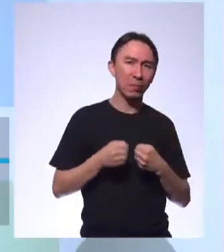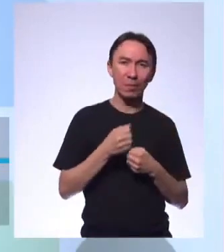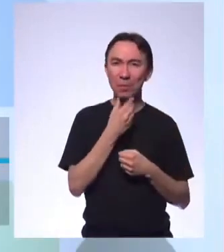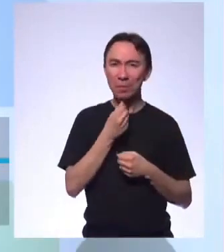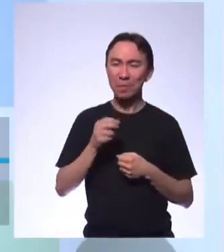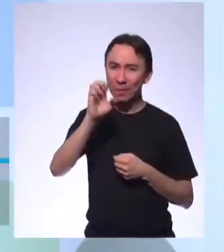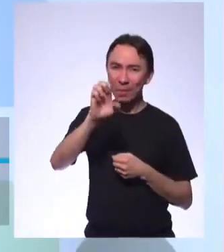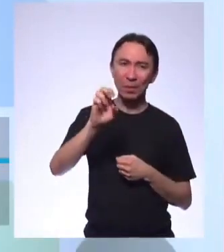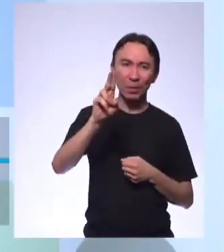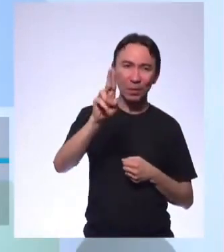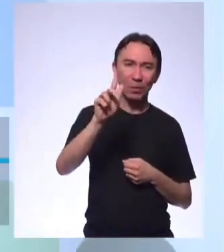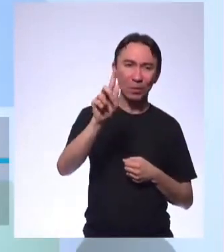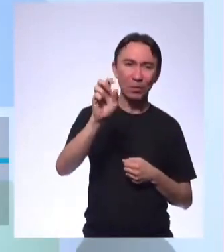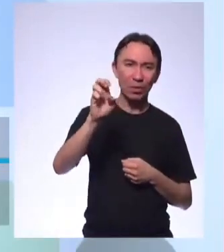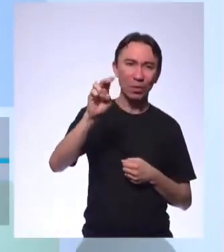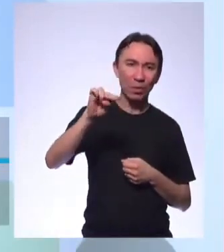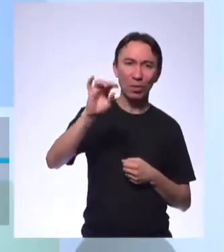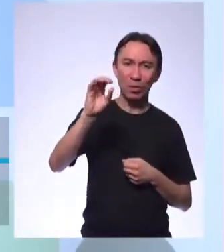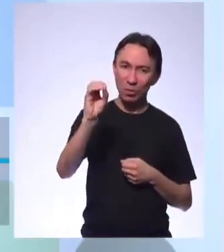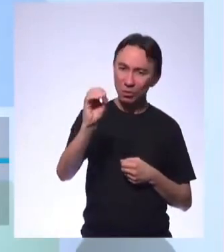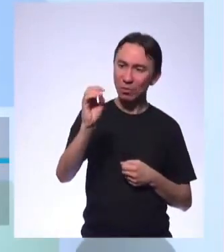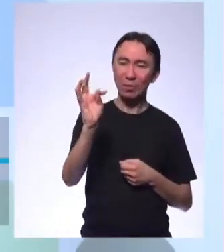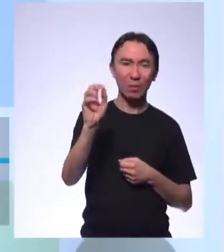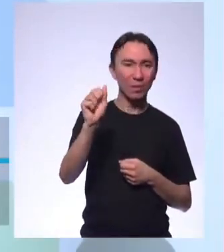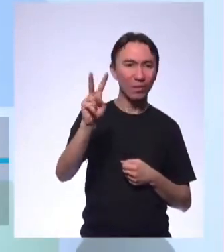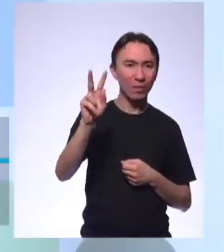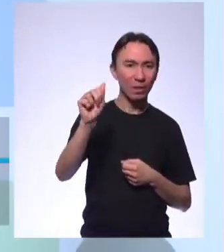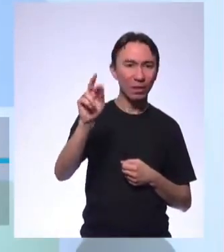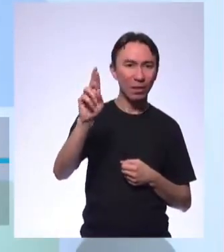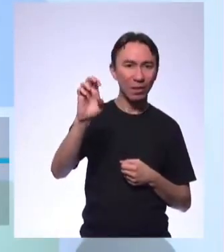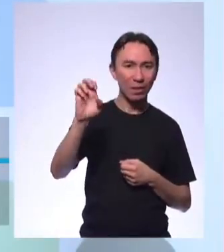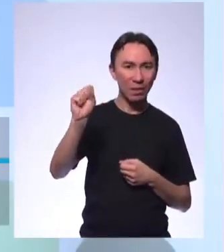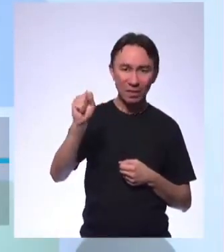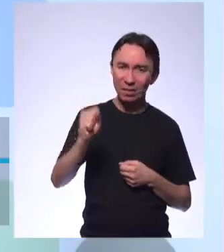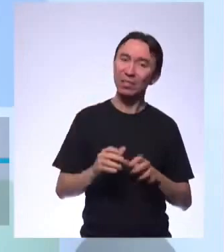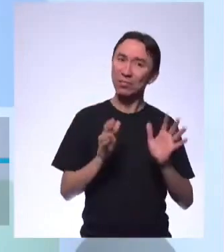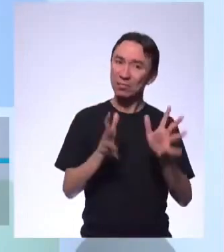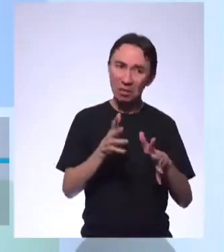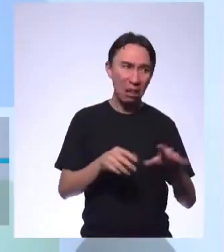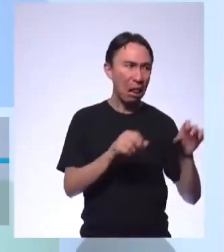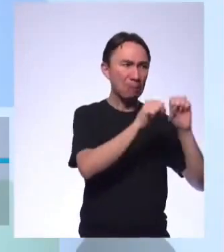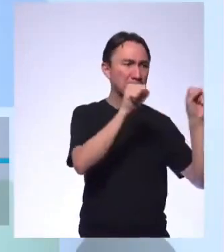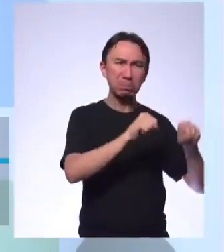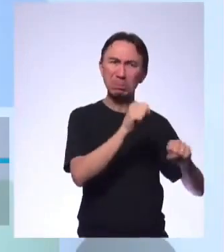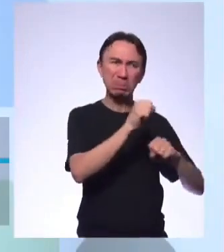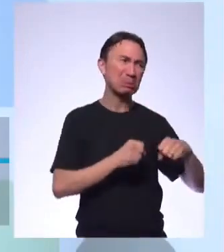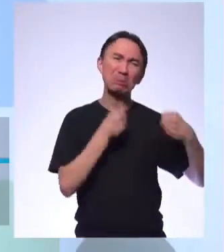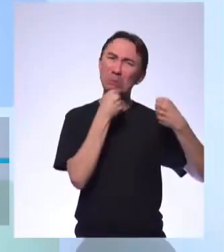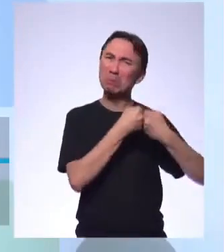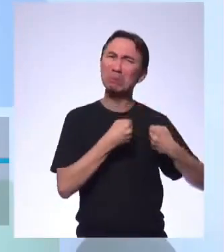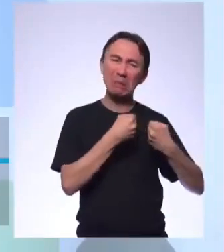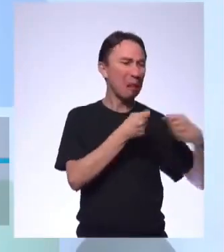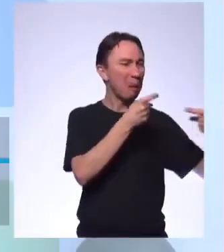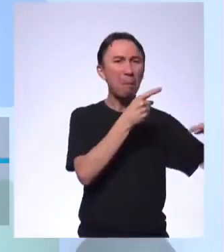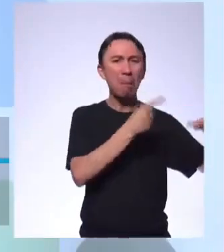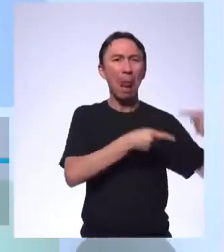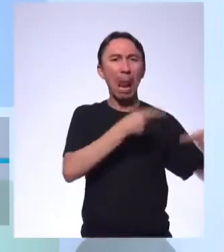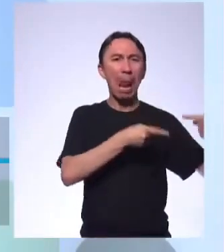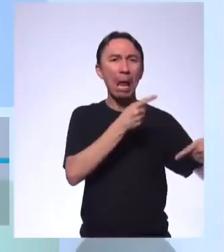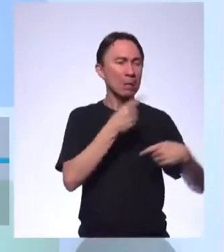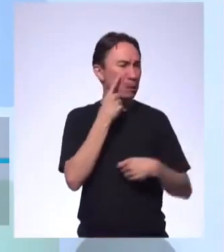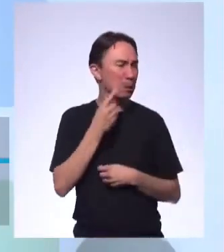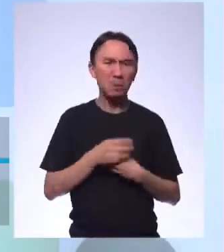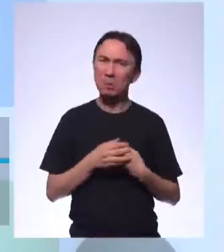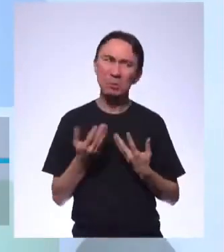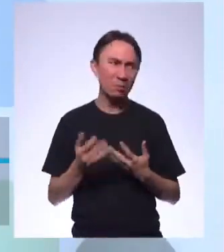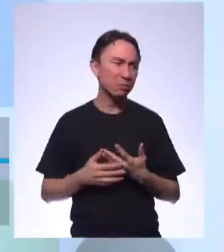aqui adiantando, que é o escritor, ele já batia de frente com o sistema, ele já trabalhava com questões políticas, ele já enxergava isso